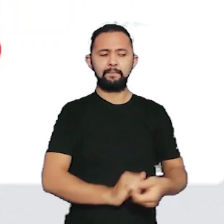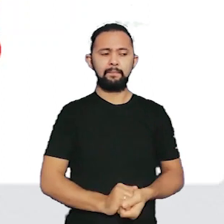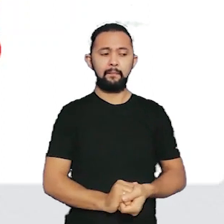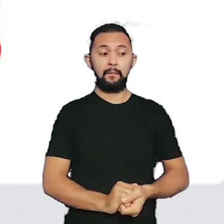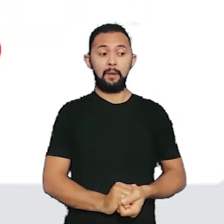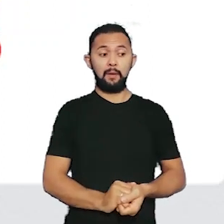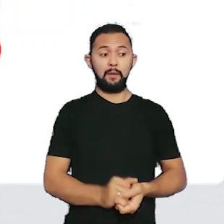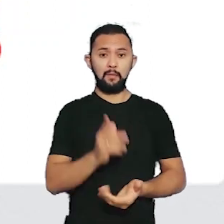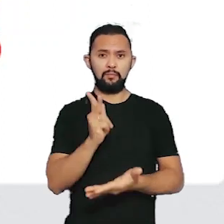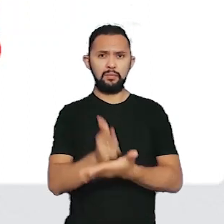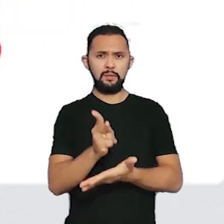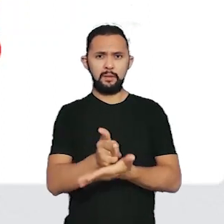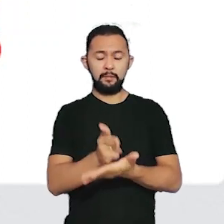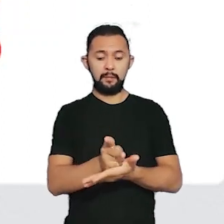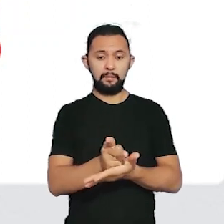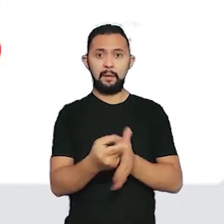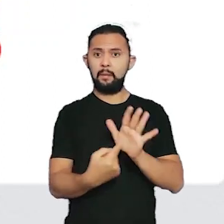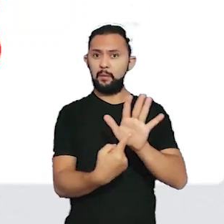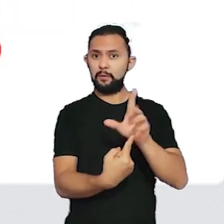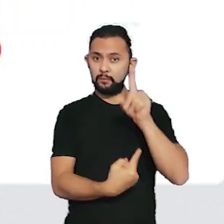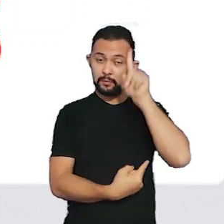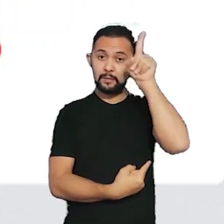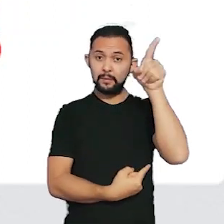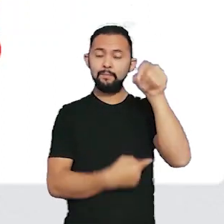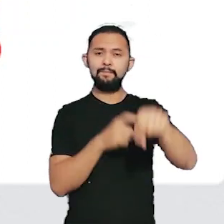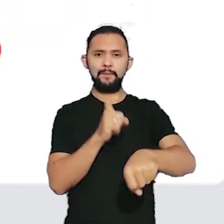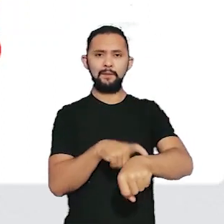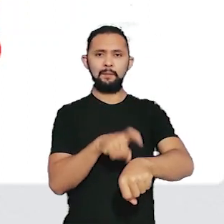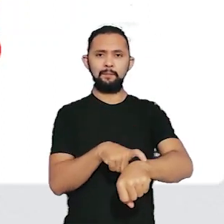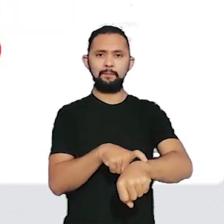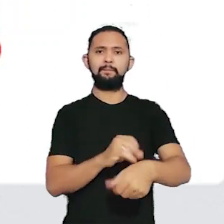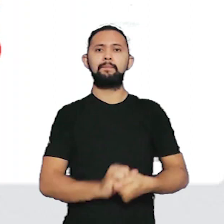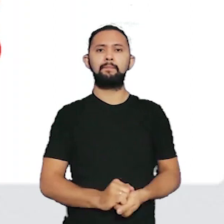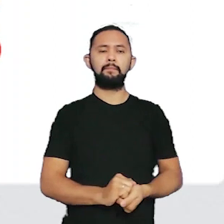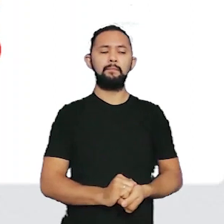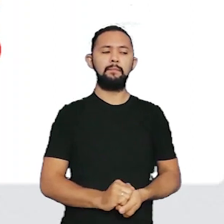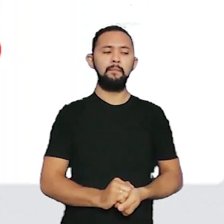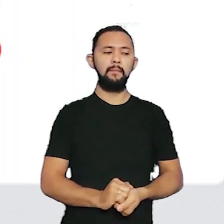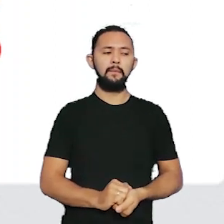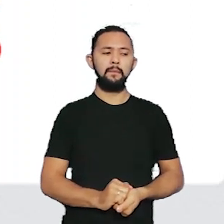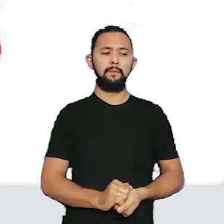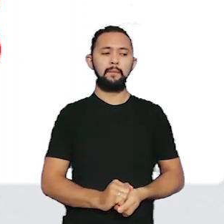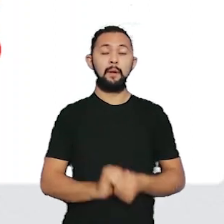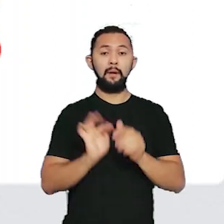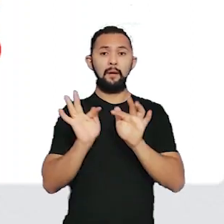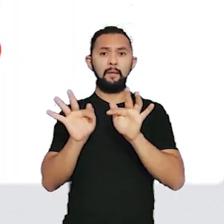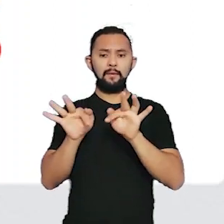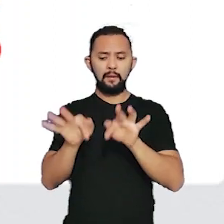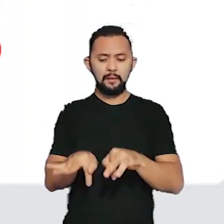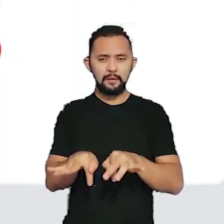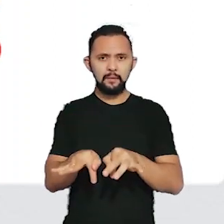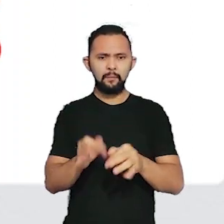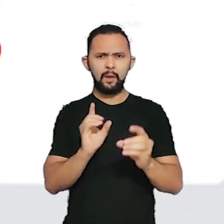Então, aqui esse sempre está te trazendo aí uma ideia de tempo, tá? Ao terminar essa